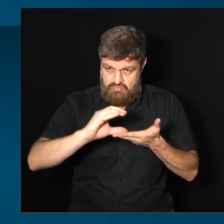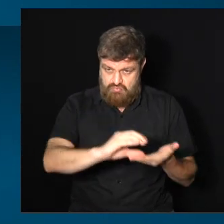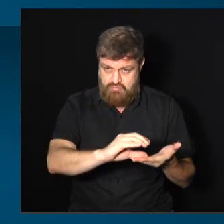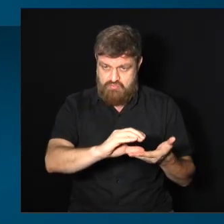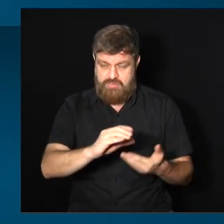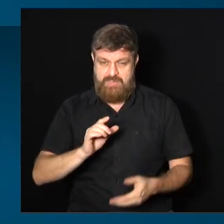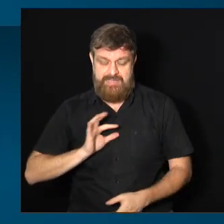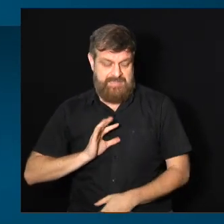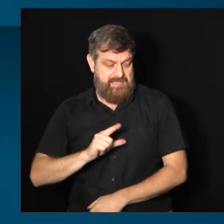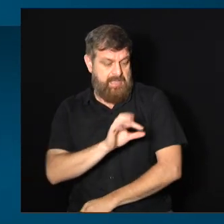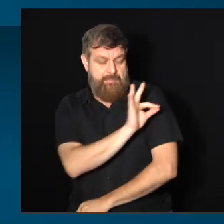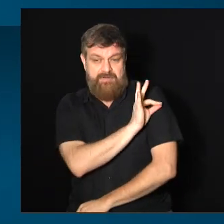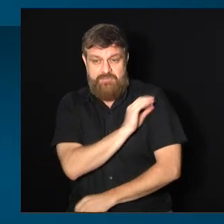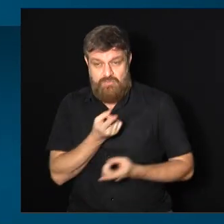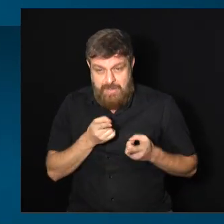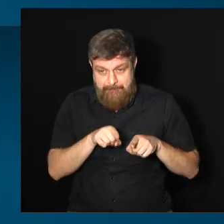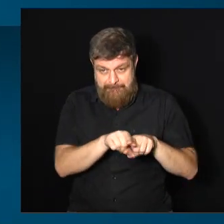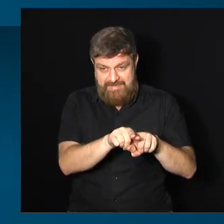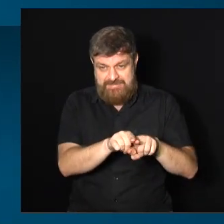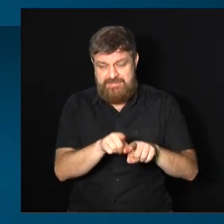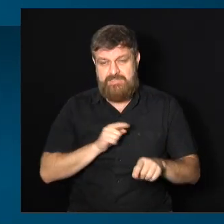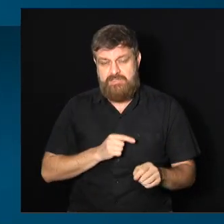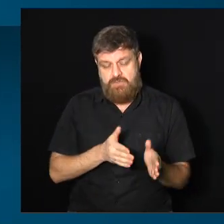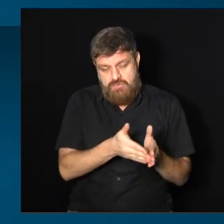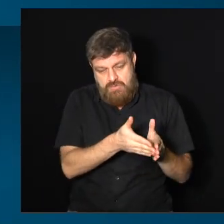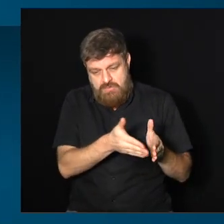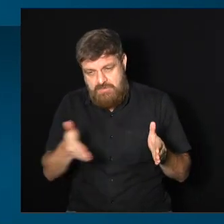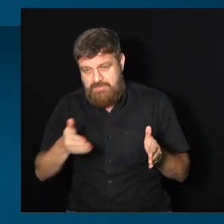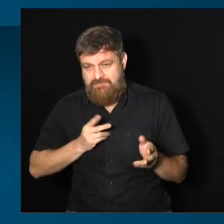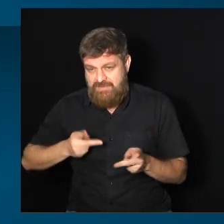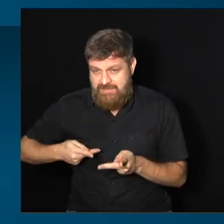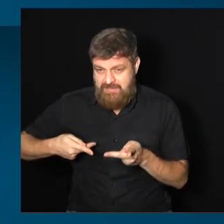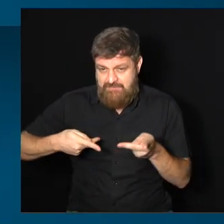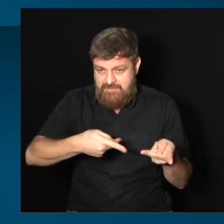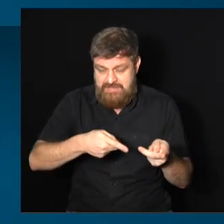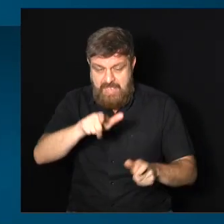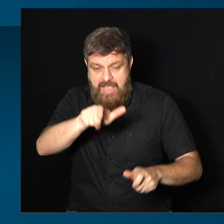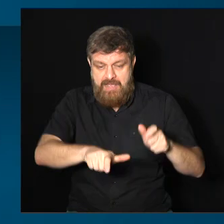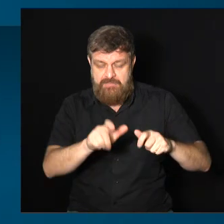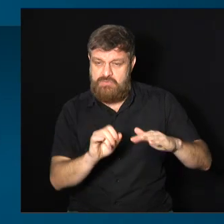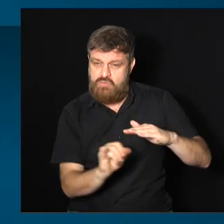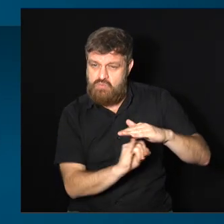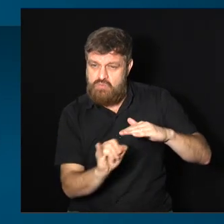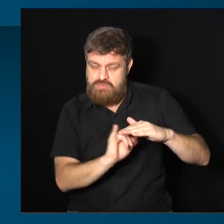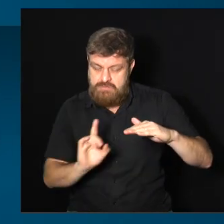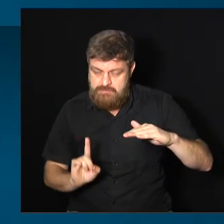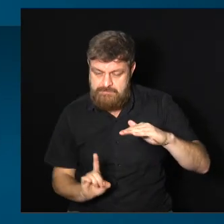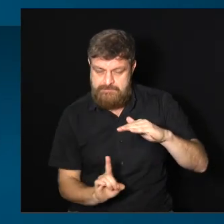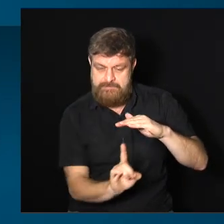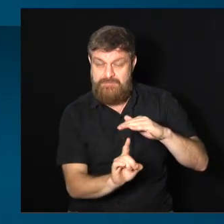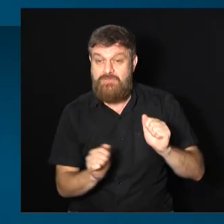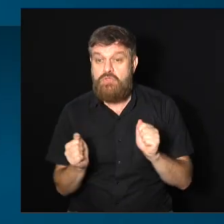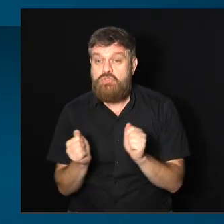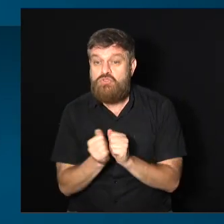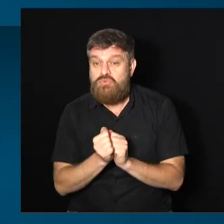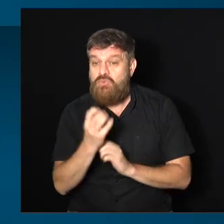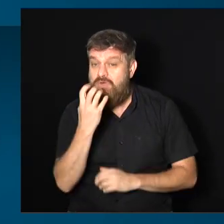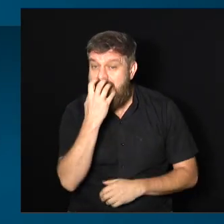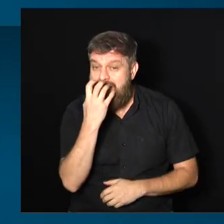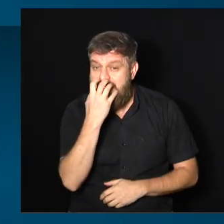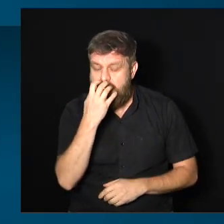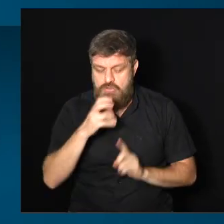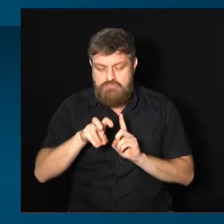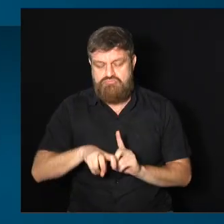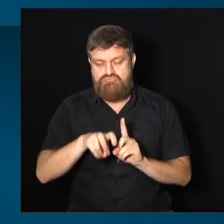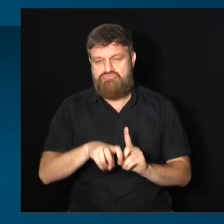cofinanciadas pelo município de Campinas, em períodos de visitas aos acolhidos, a presença de cães, desde que